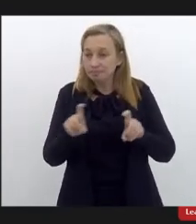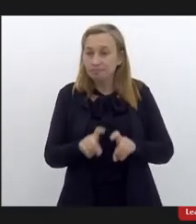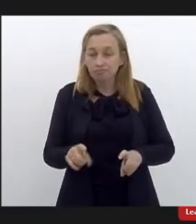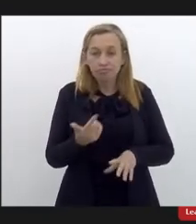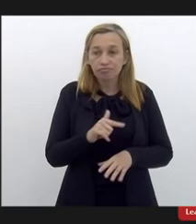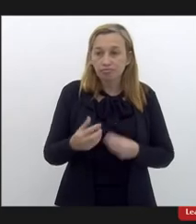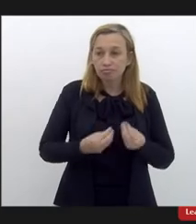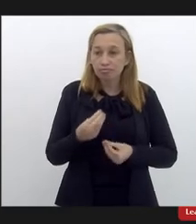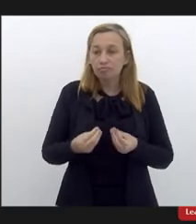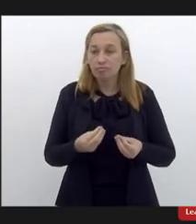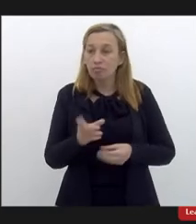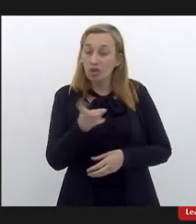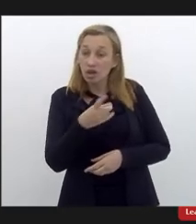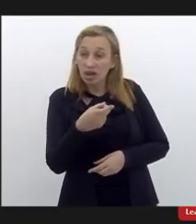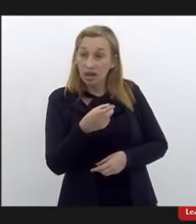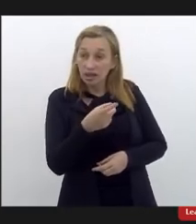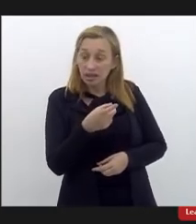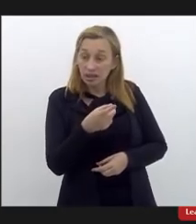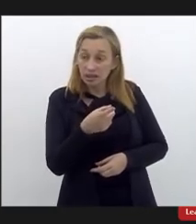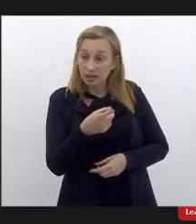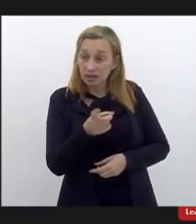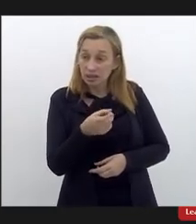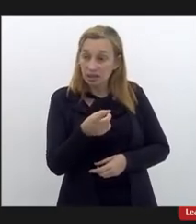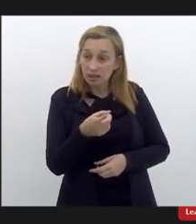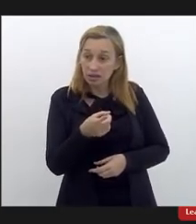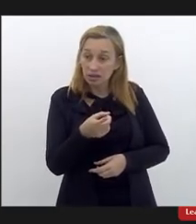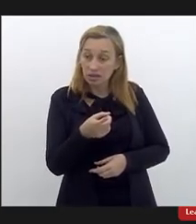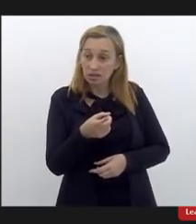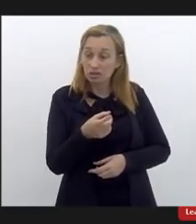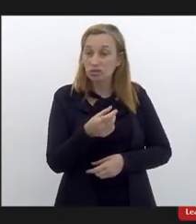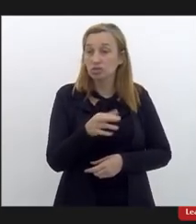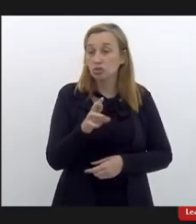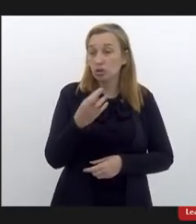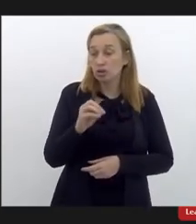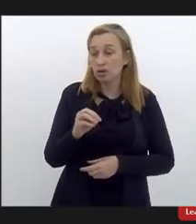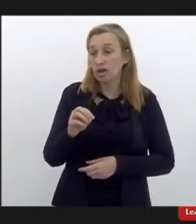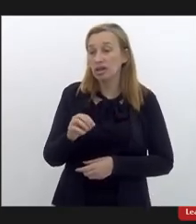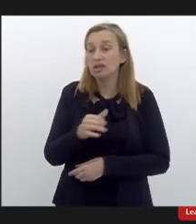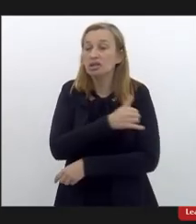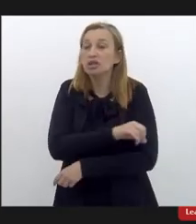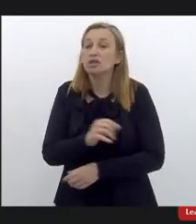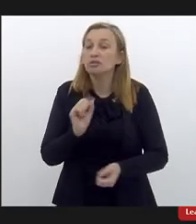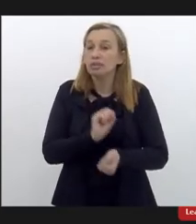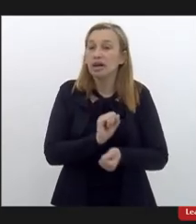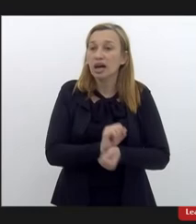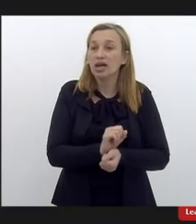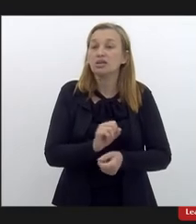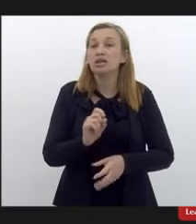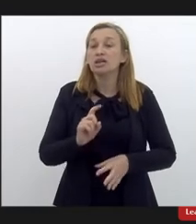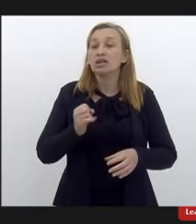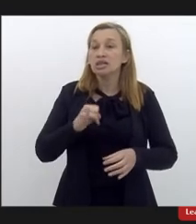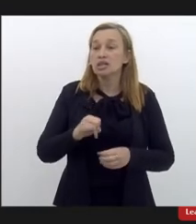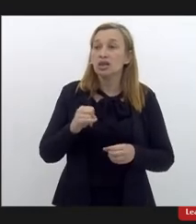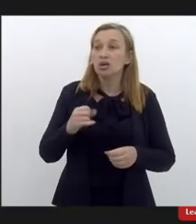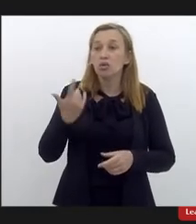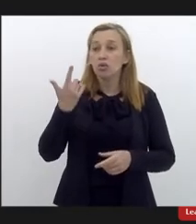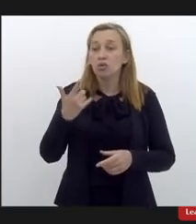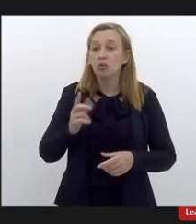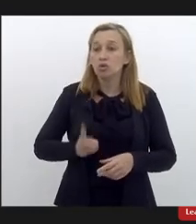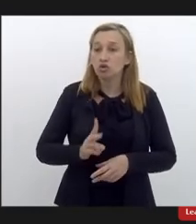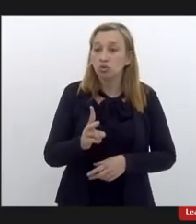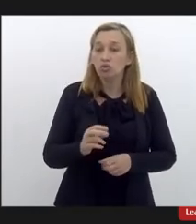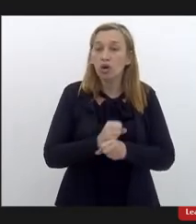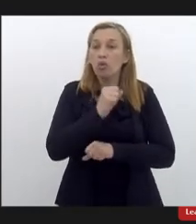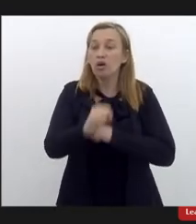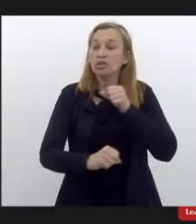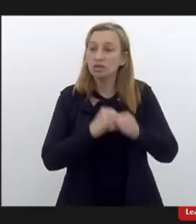Rio Cart suspenso, se a pandemia continuasse, o ensino remoto continuar ainda no primeiro semestre do ano que vem, teremos algum